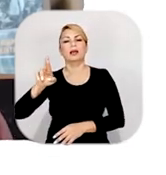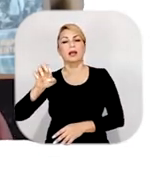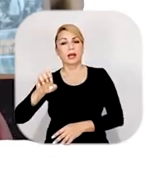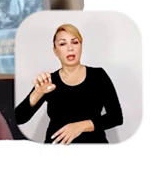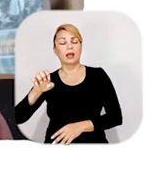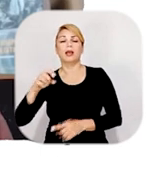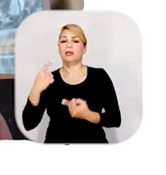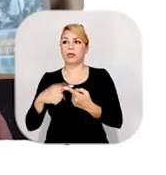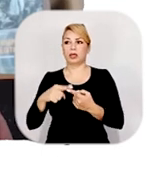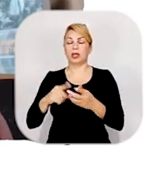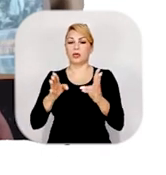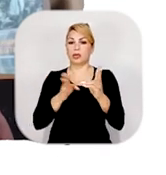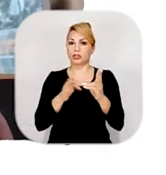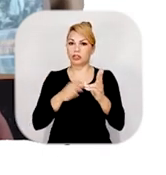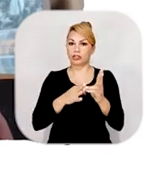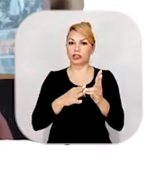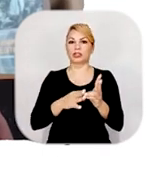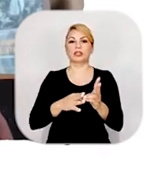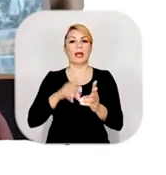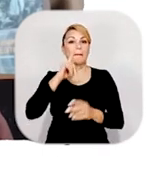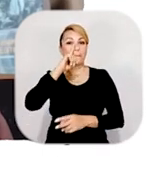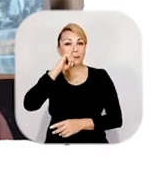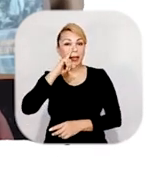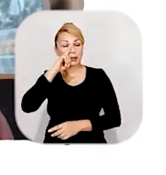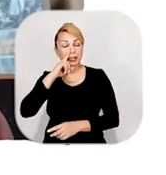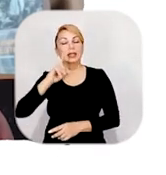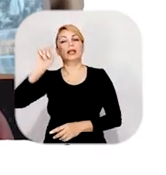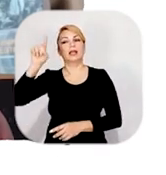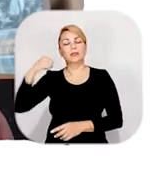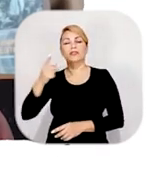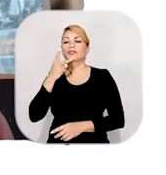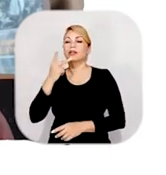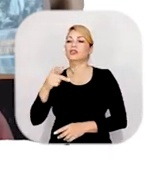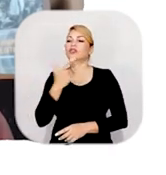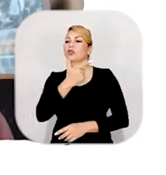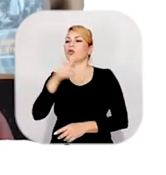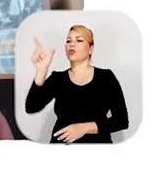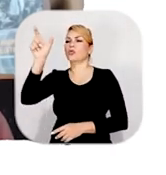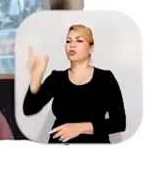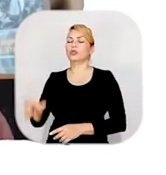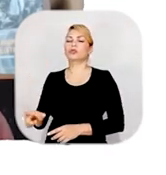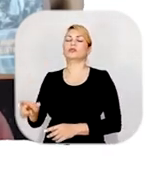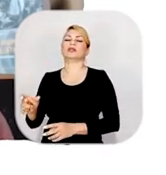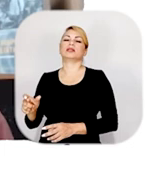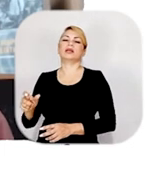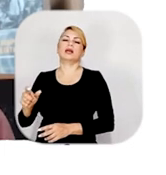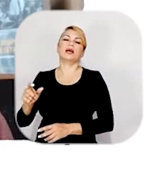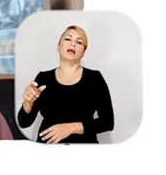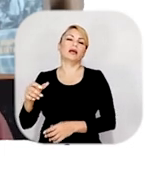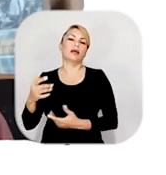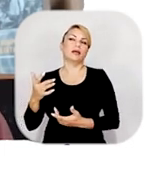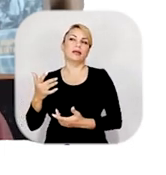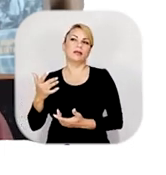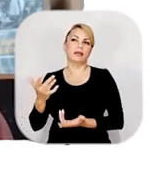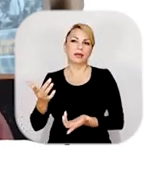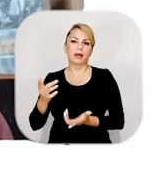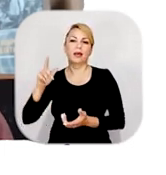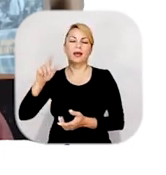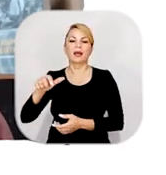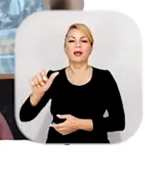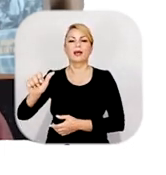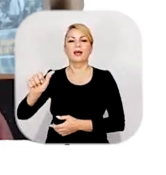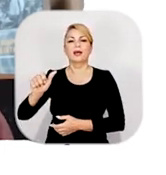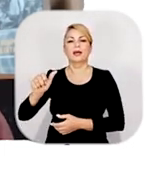falou de um outro personagem que era o senhor Komarek, né? Que era um austríaco que vivia na Bolívia, e